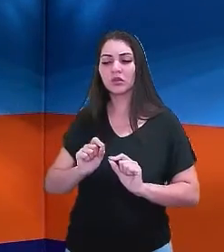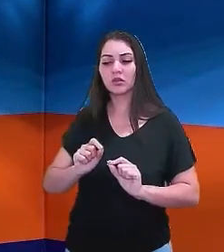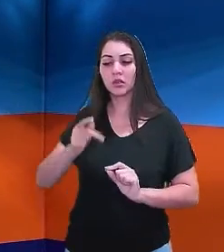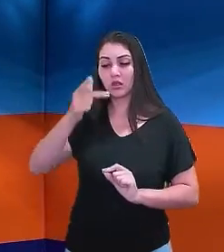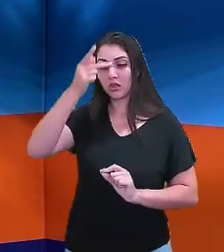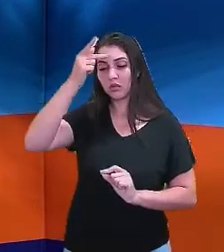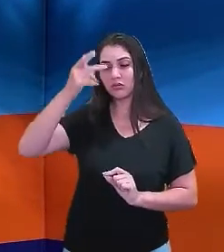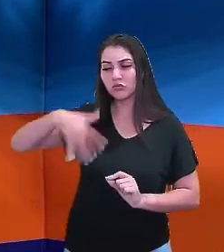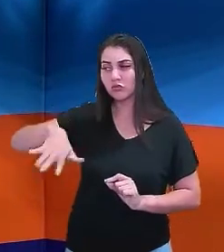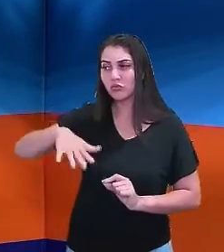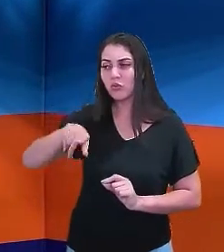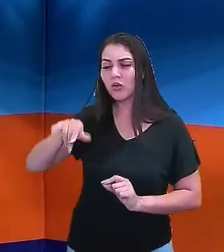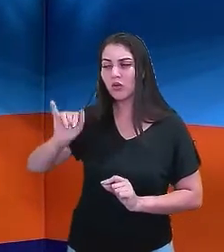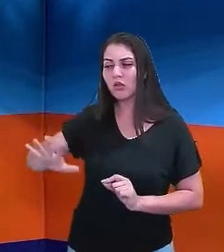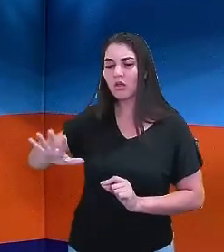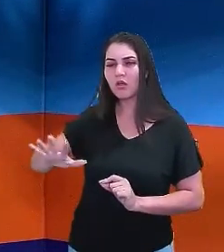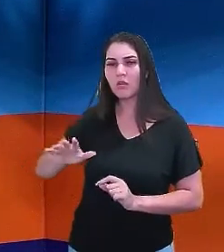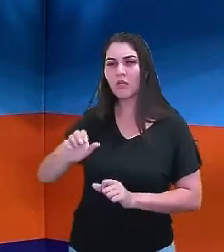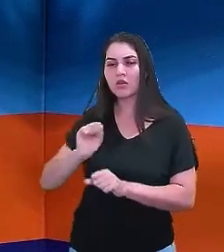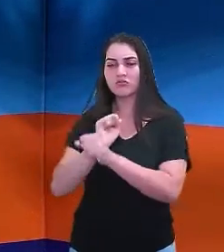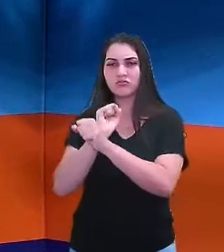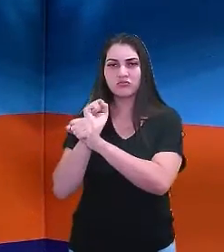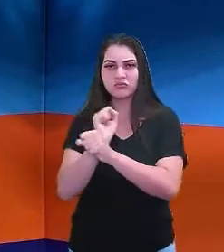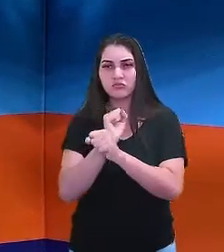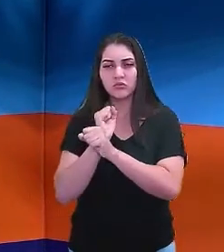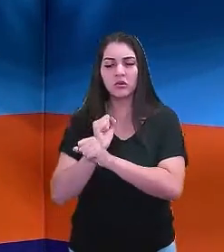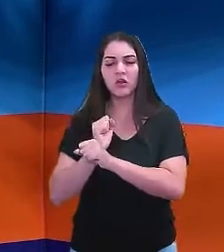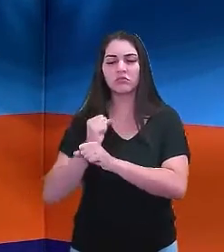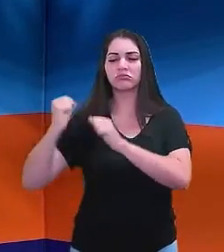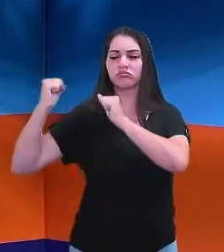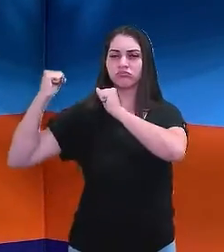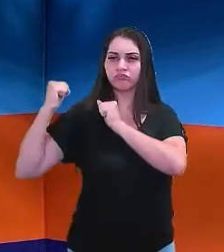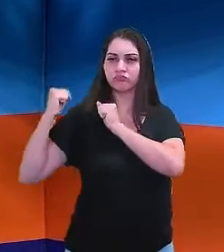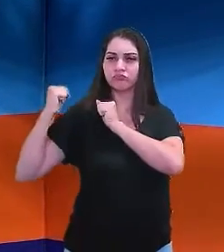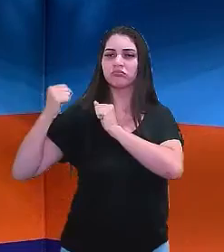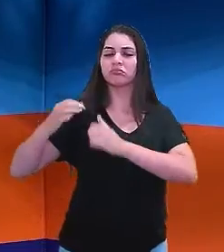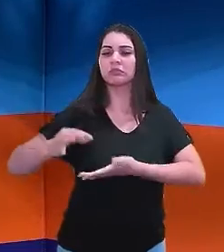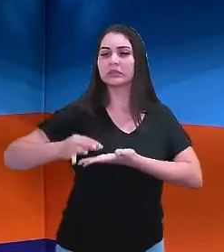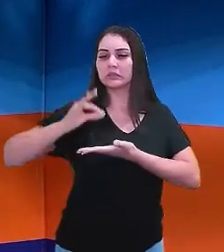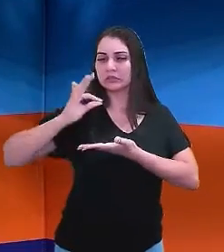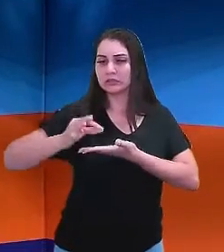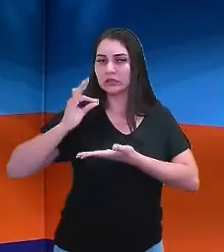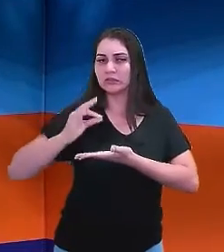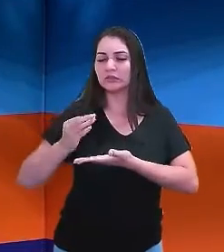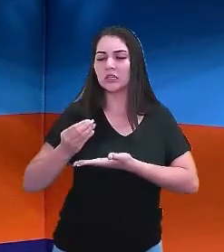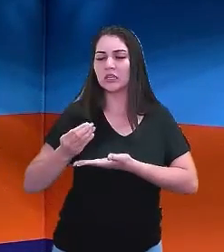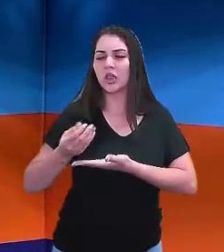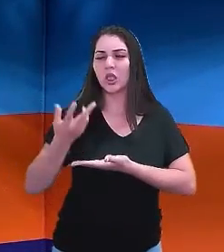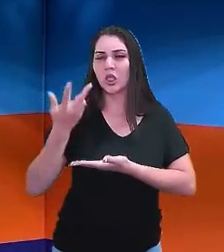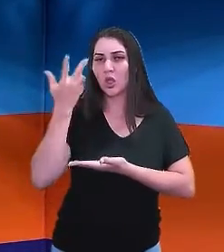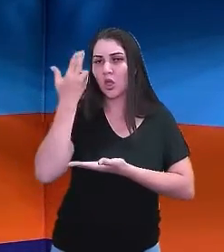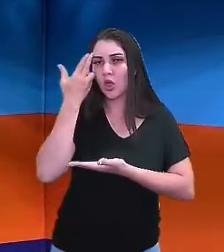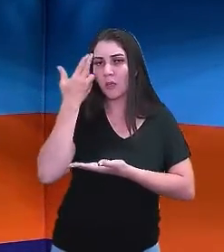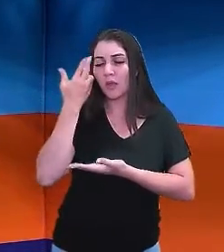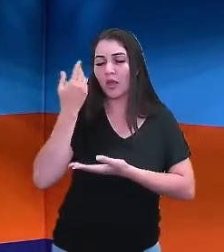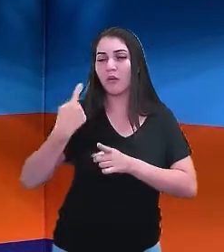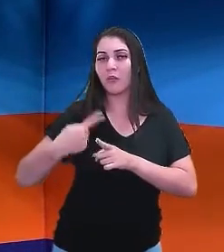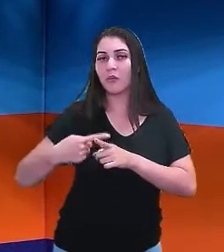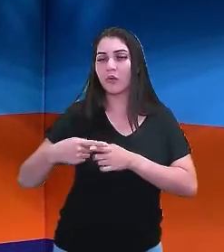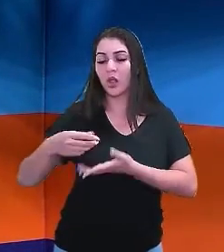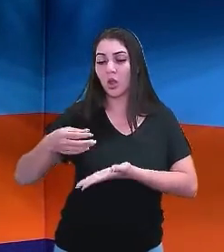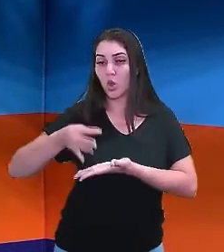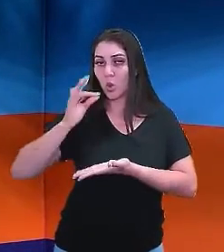pessoas escravizadas levando sacas de café, que era muito comum, porque esses cafés eram